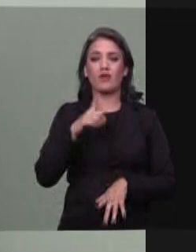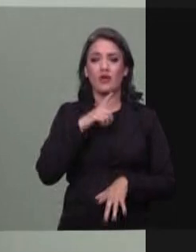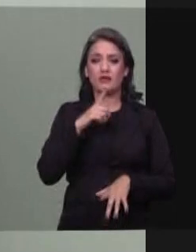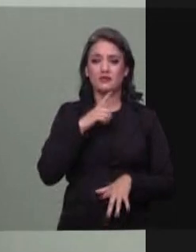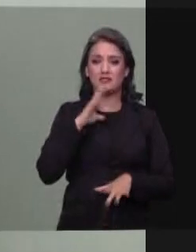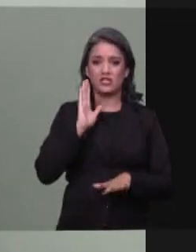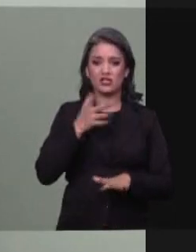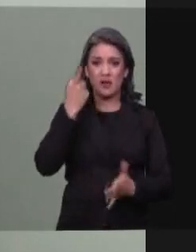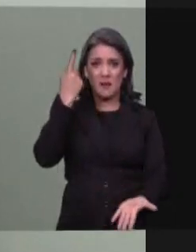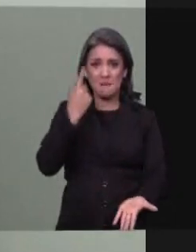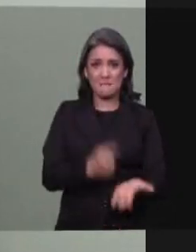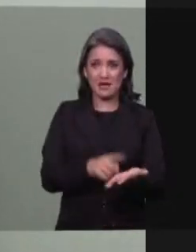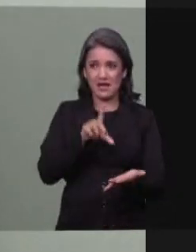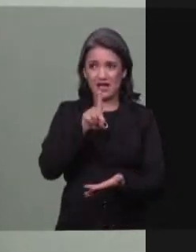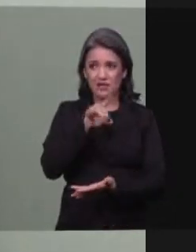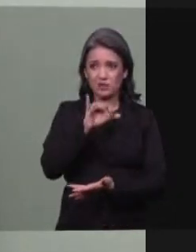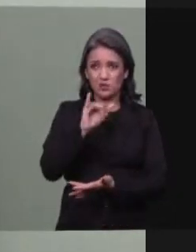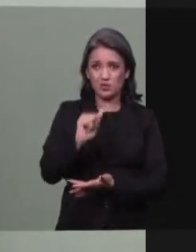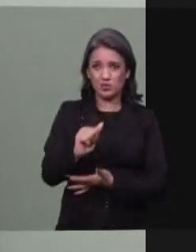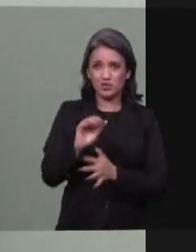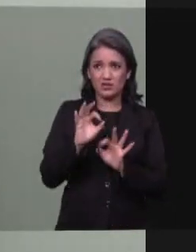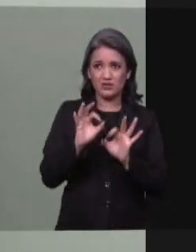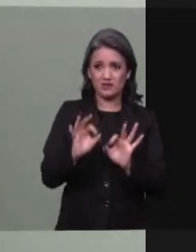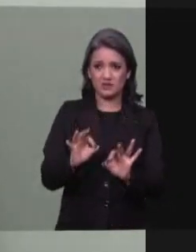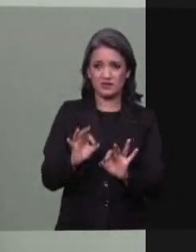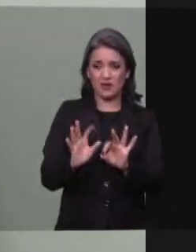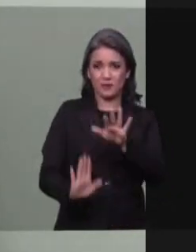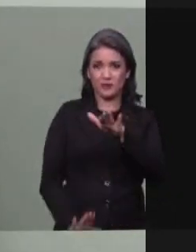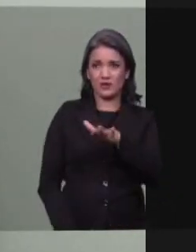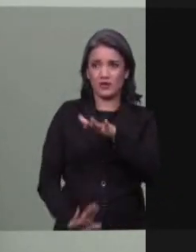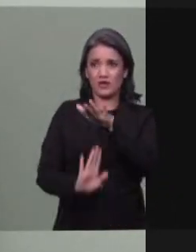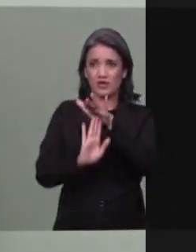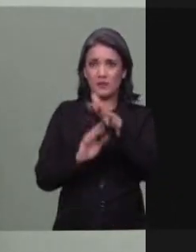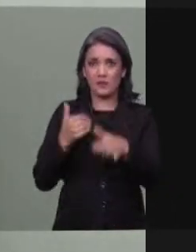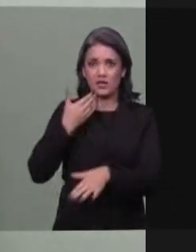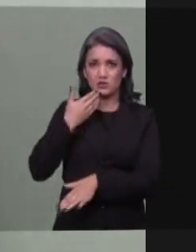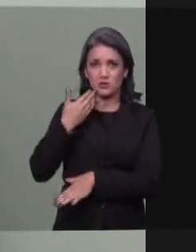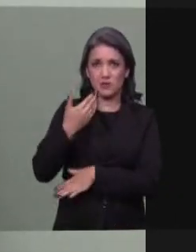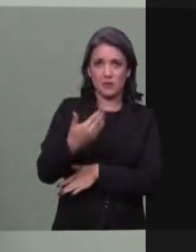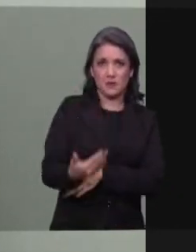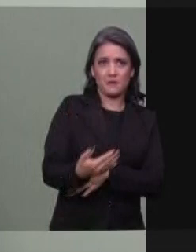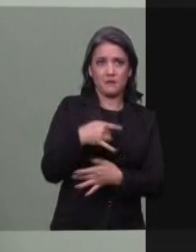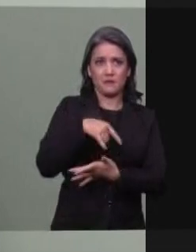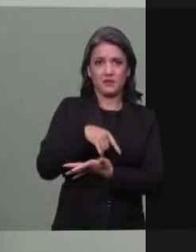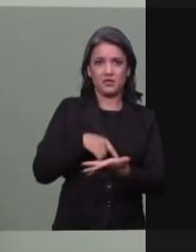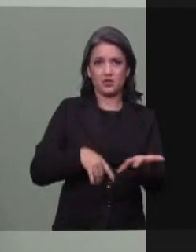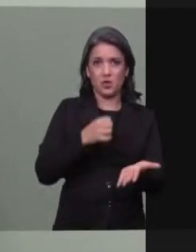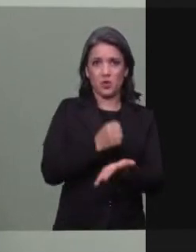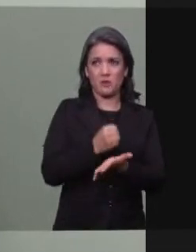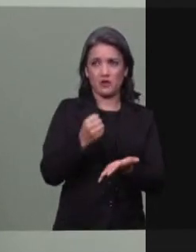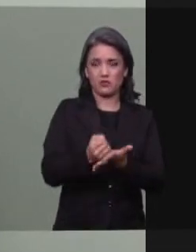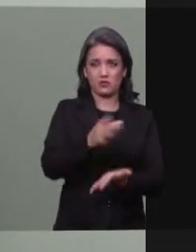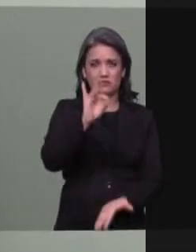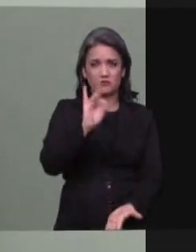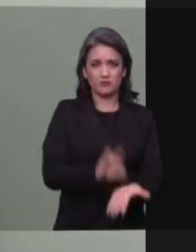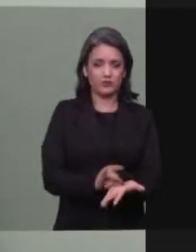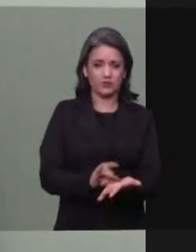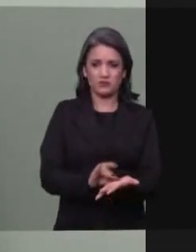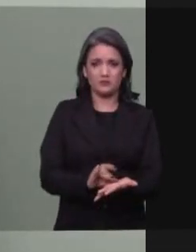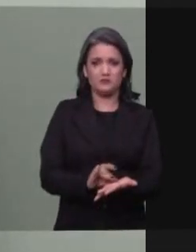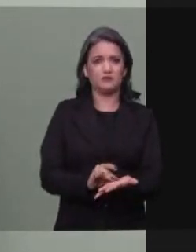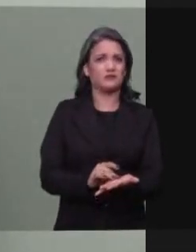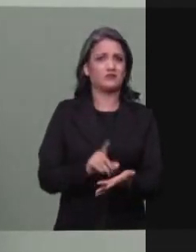definitivo, que já teria até sido superado, ainda que com alguma advertência para o futuro, mas estabelecer-se um marco